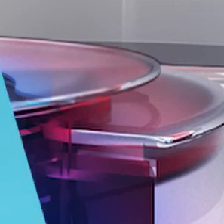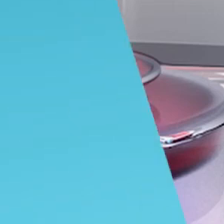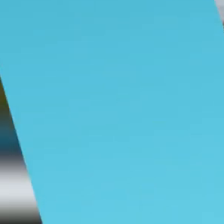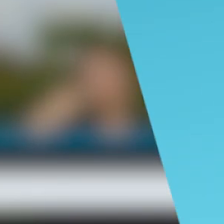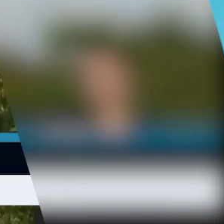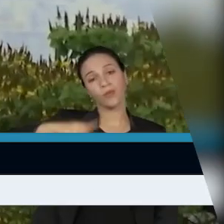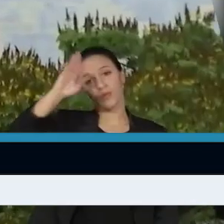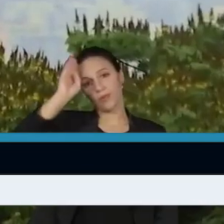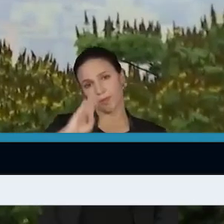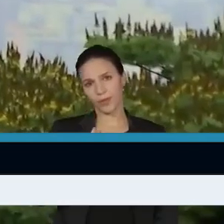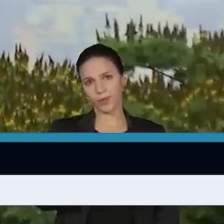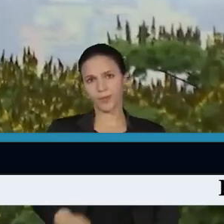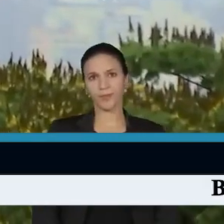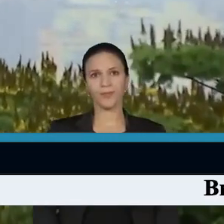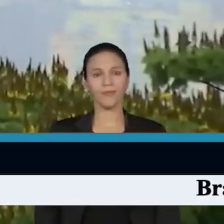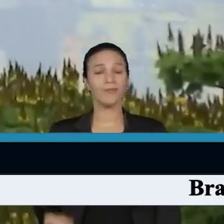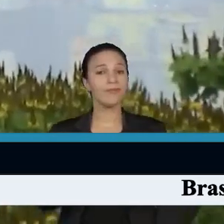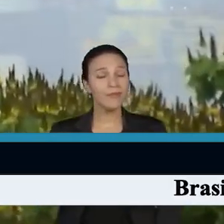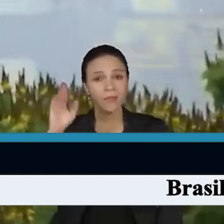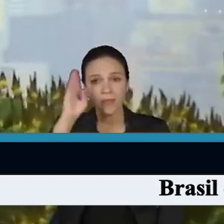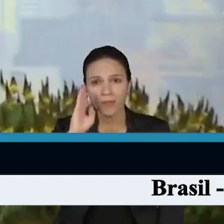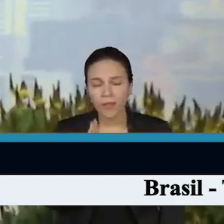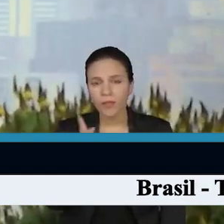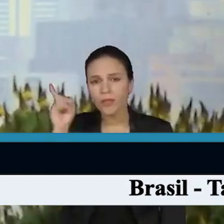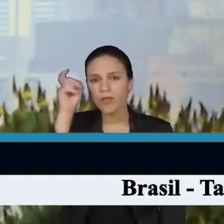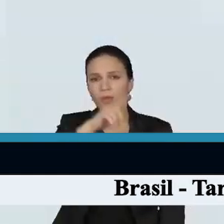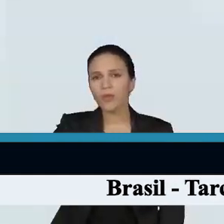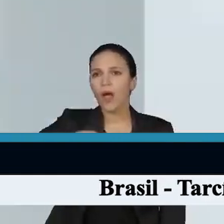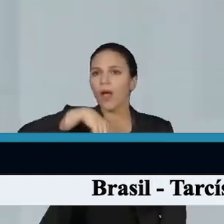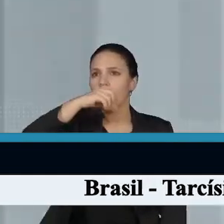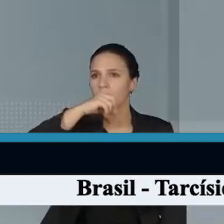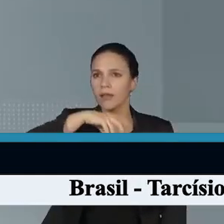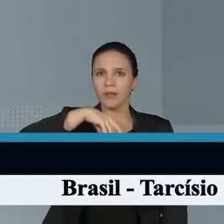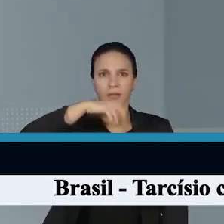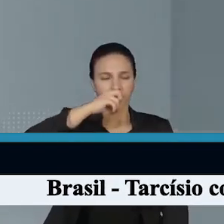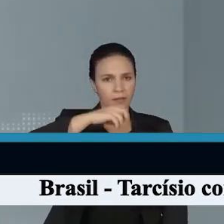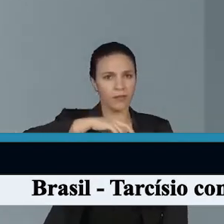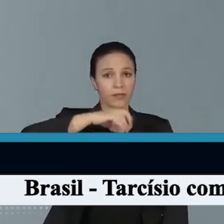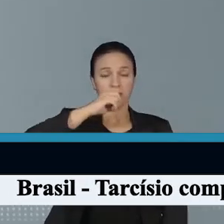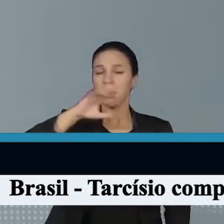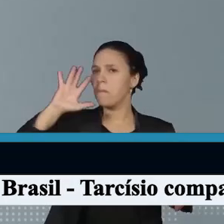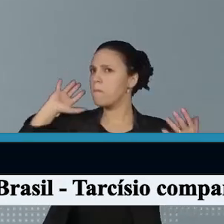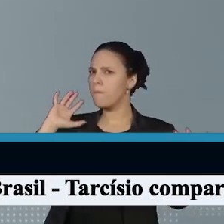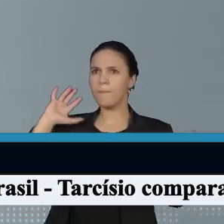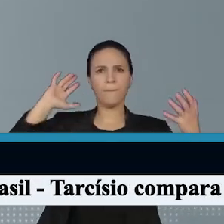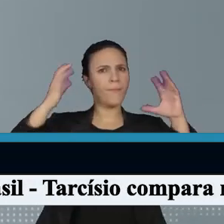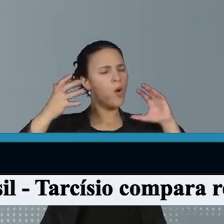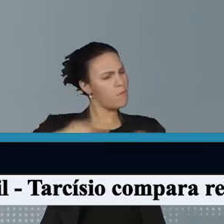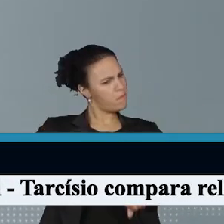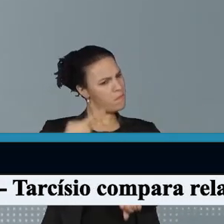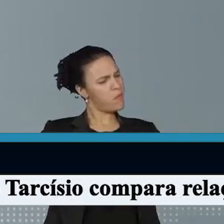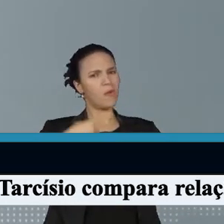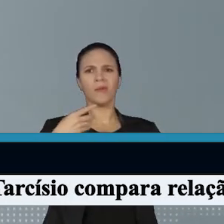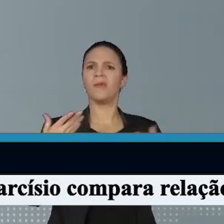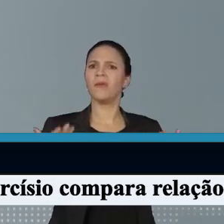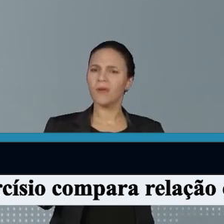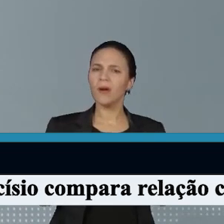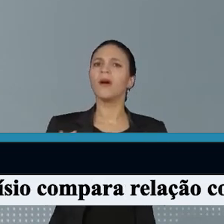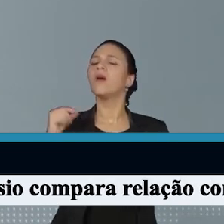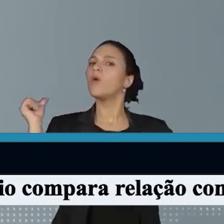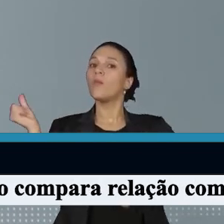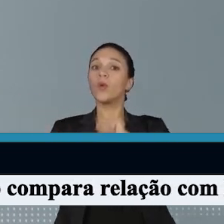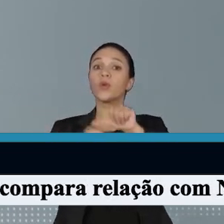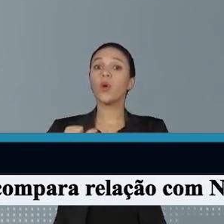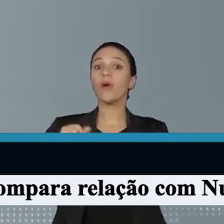quadrados. Um país com dificuldades para respirar. Uma condição climática extraordinária gerou uma mudança na rota